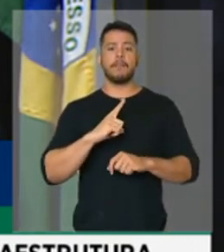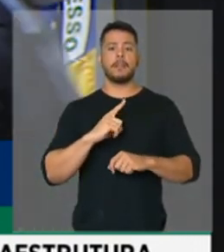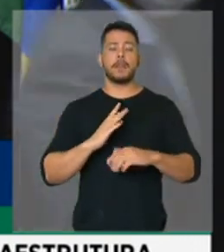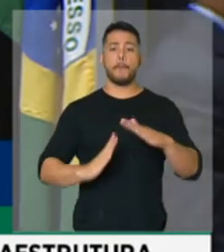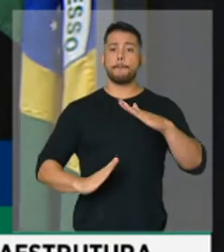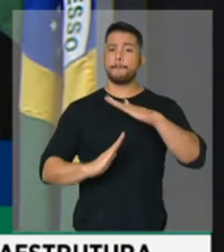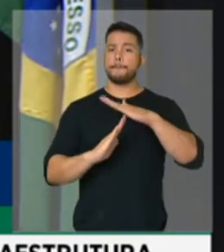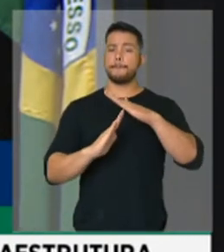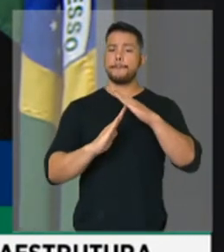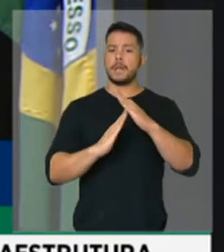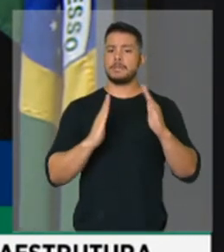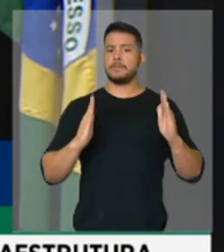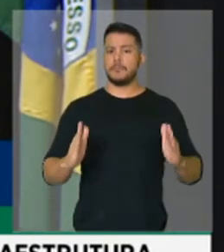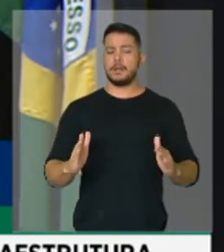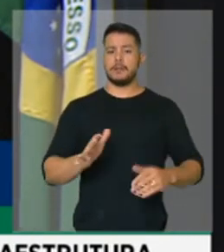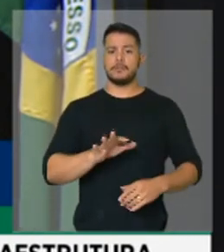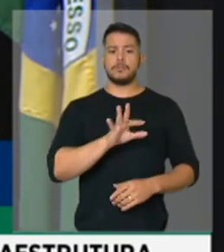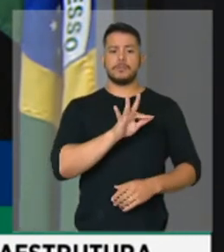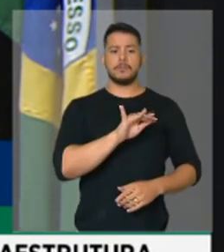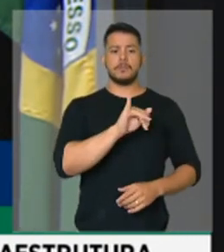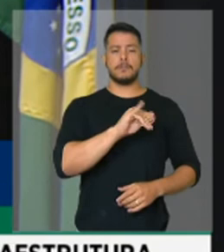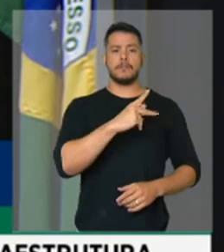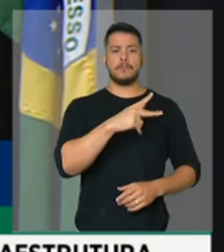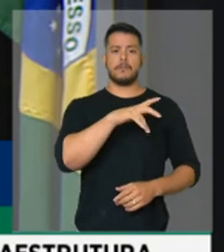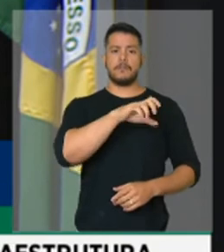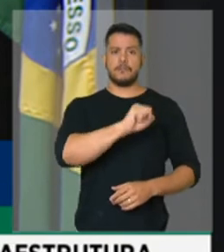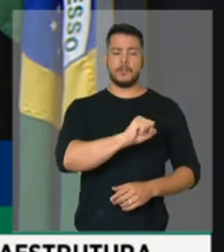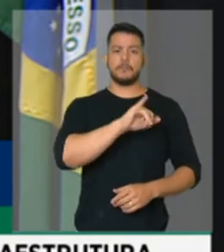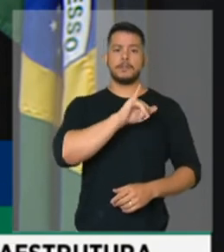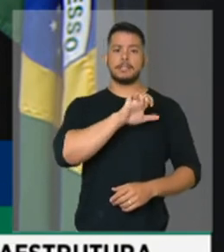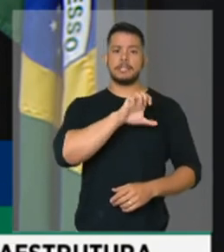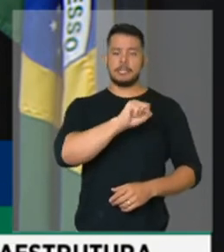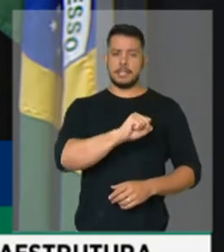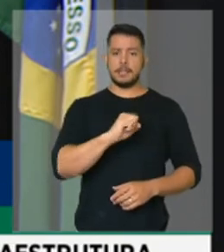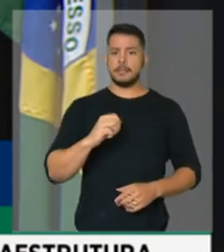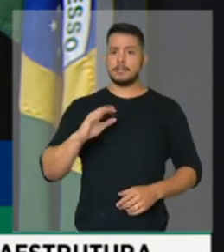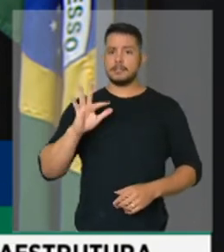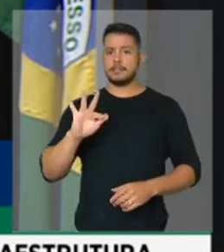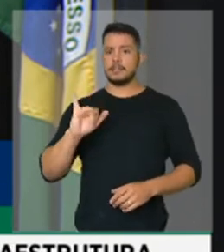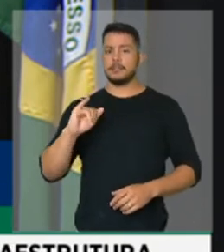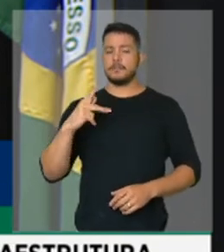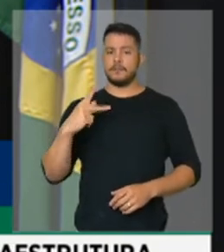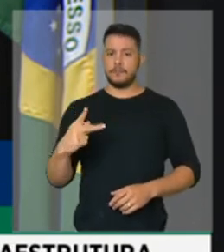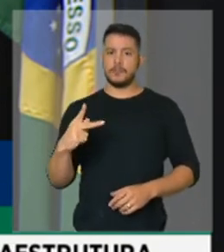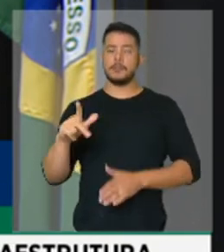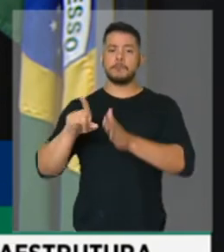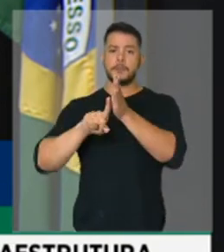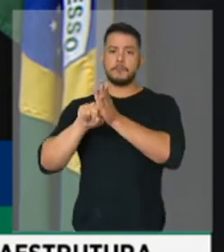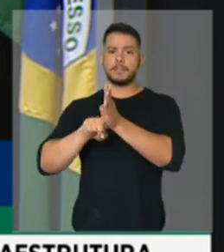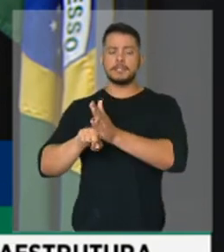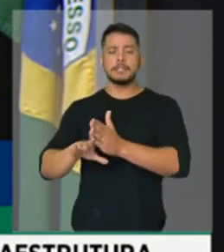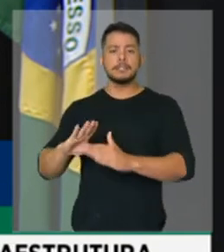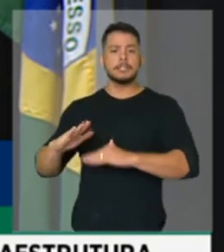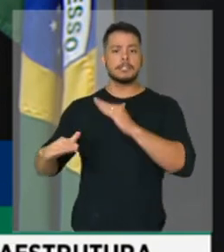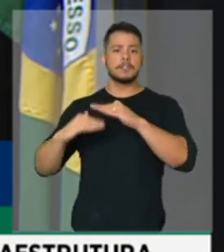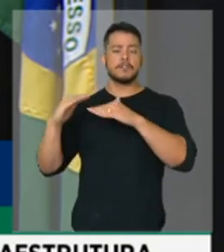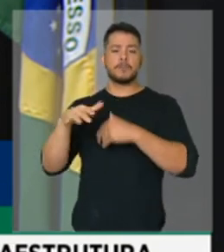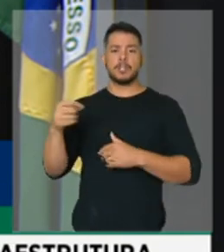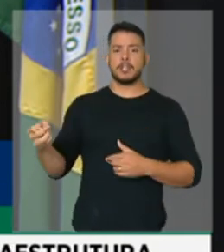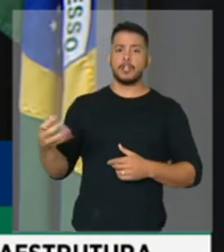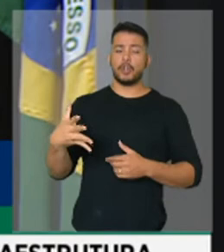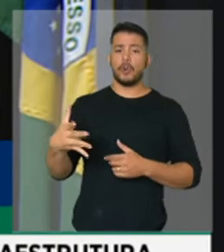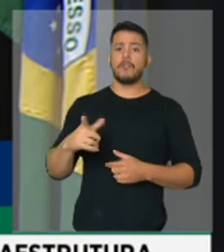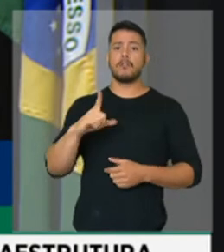que os FIPs e IES e os FIPs de Pesquisa e Desenvolvimento e Inovação sejam em